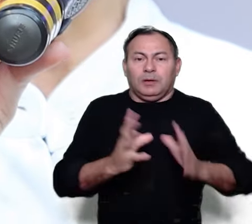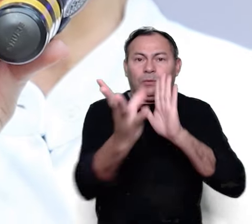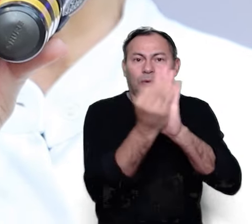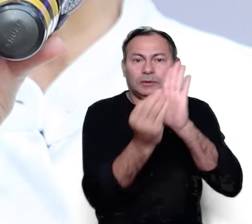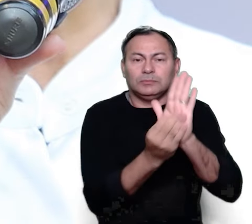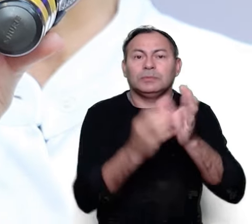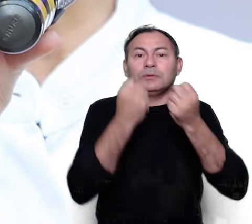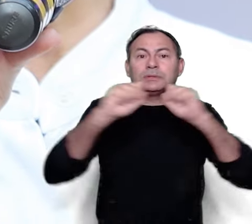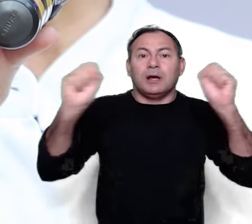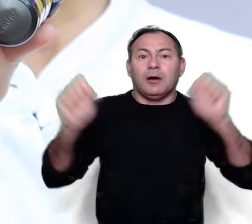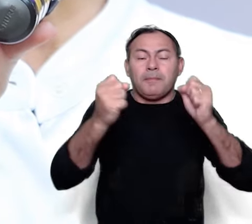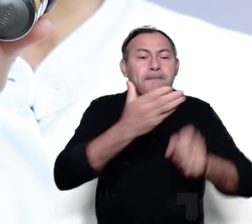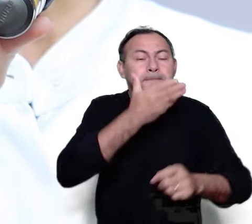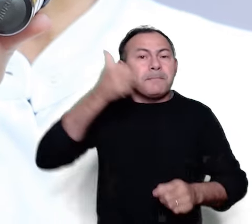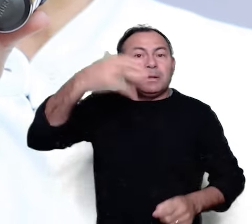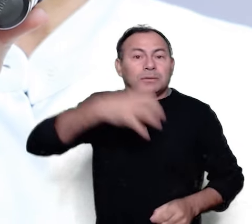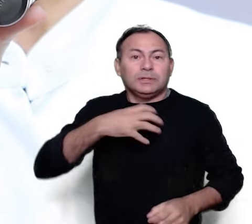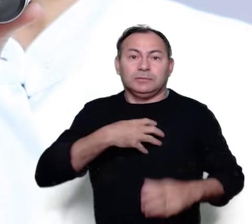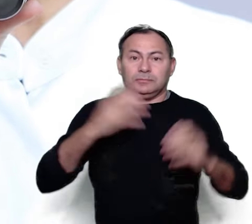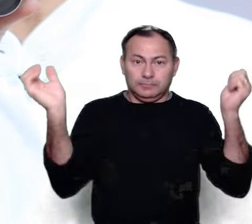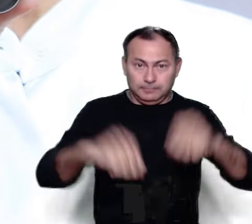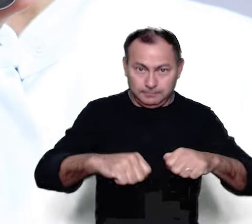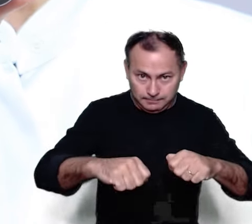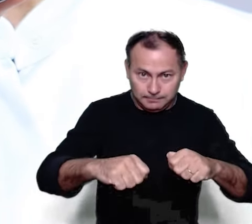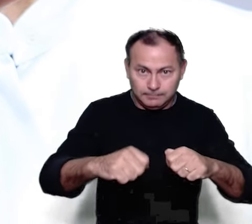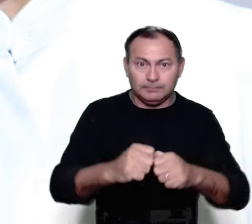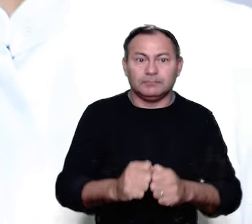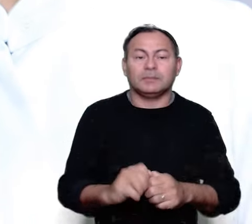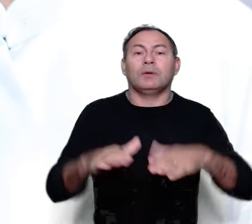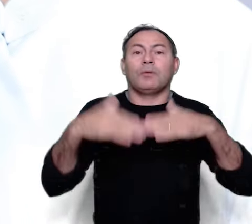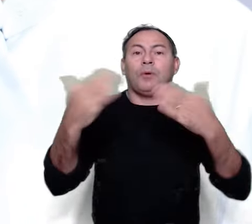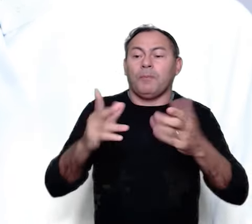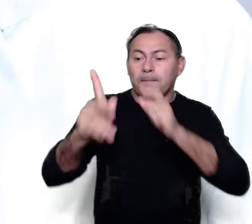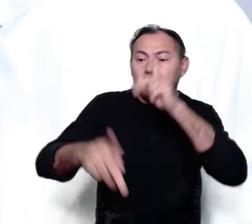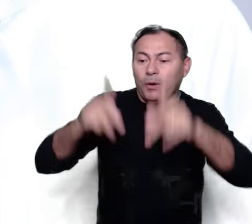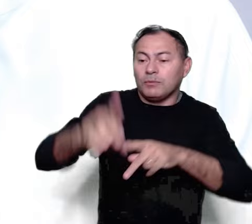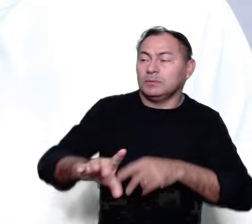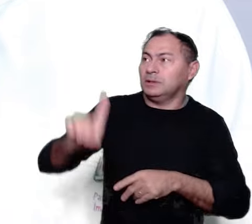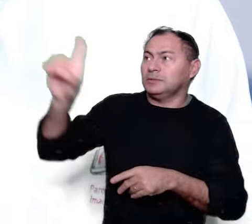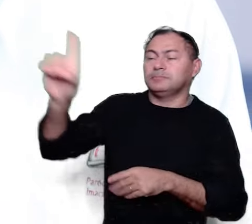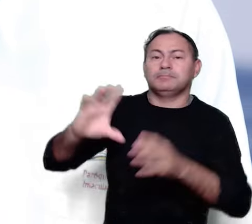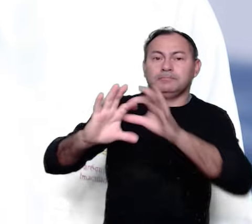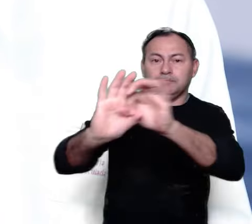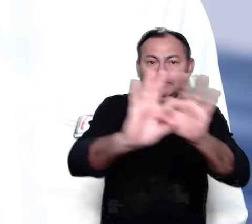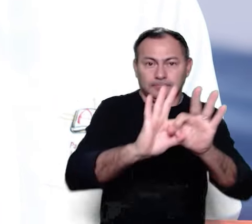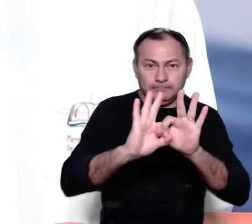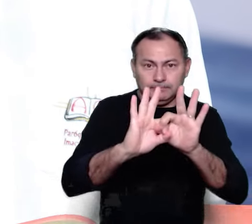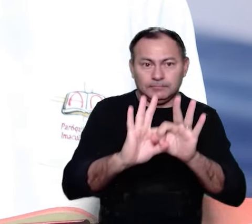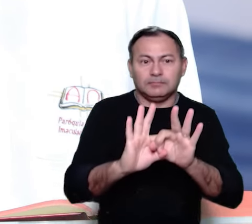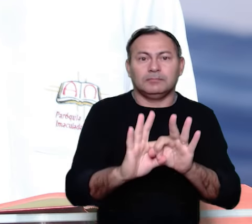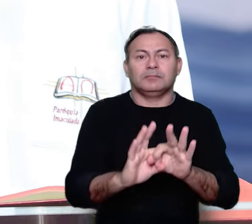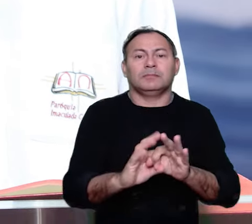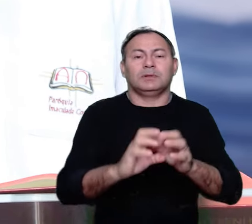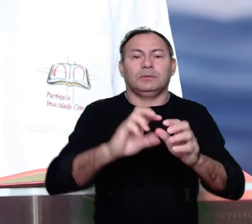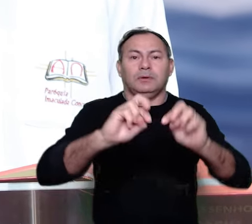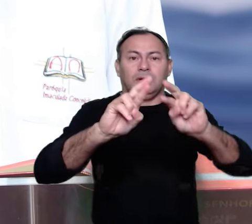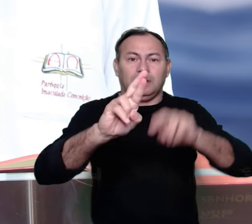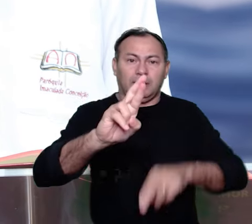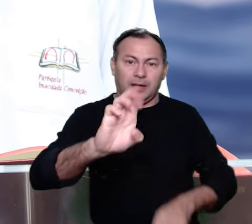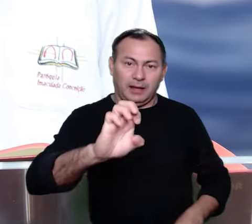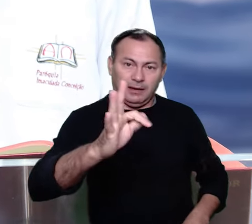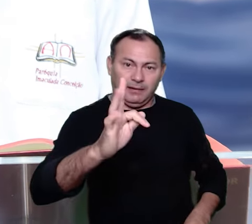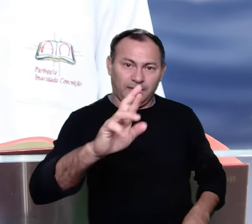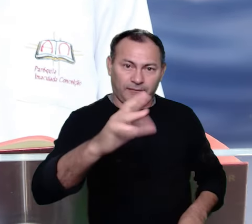expressar o conteúdo dos salmos da melhor forma possível, ao qual o povo de Deus se unirá no